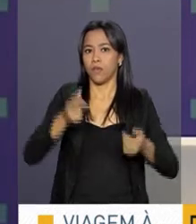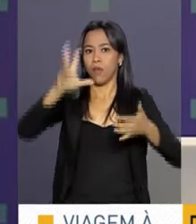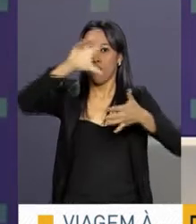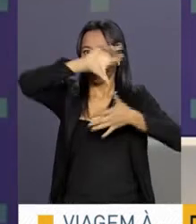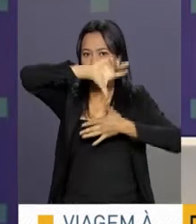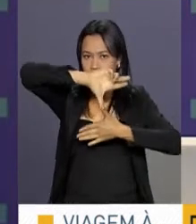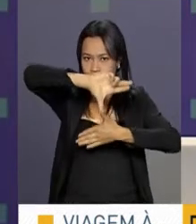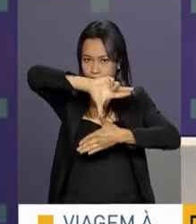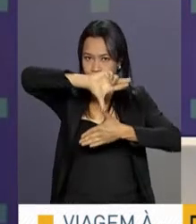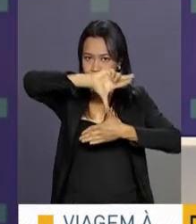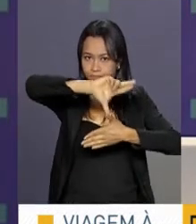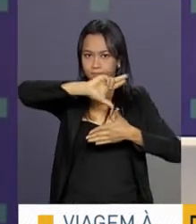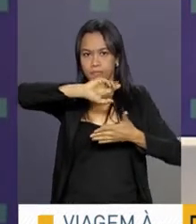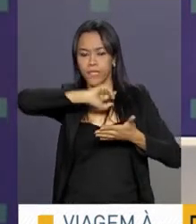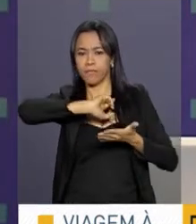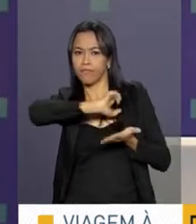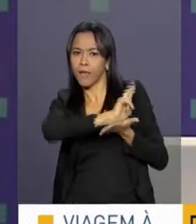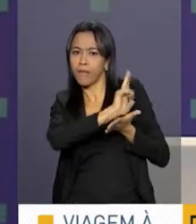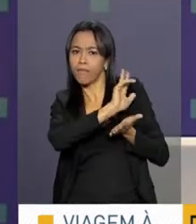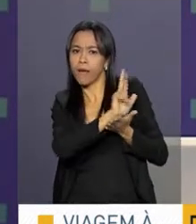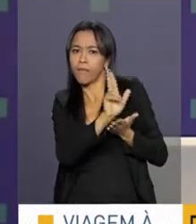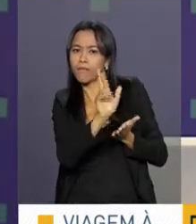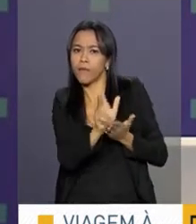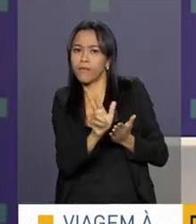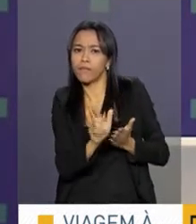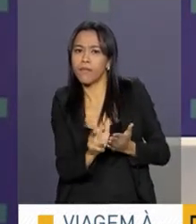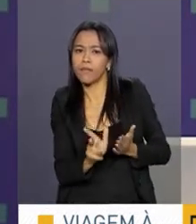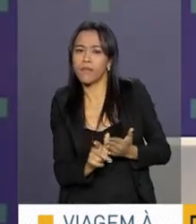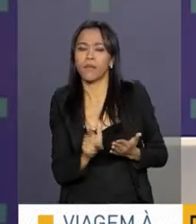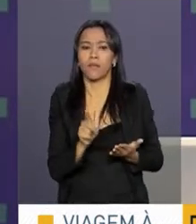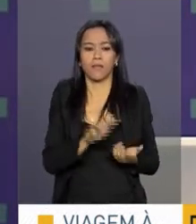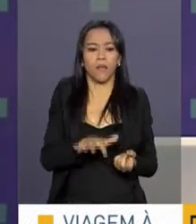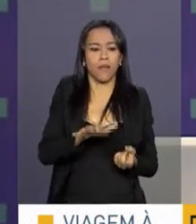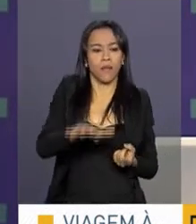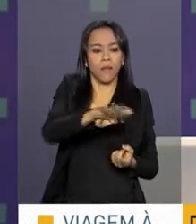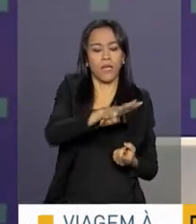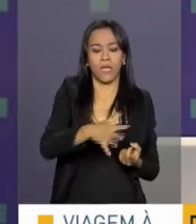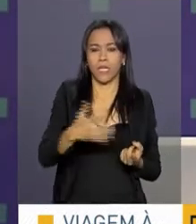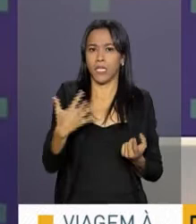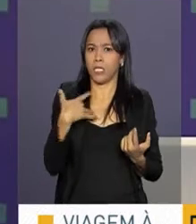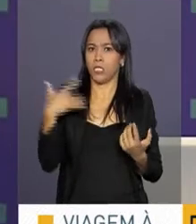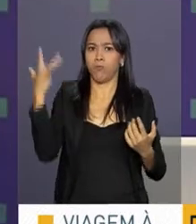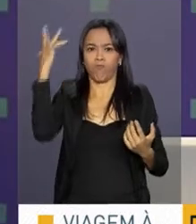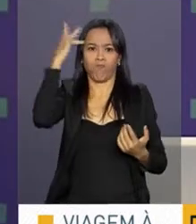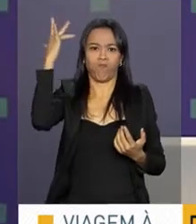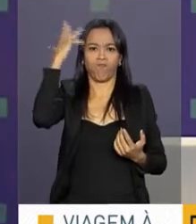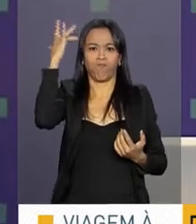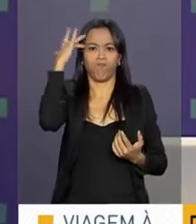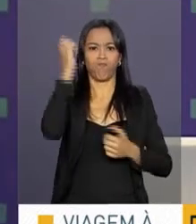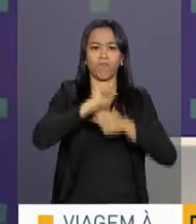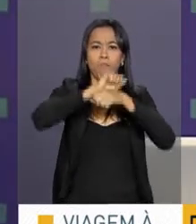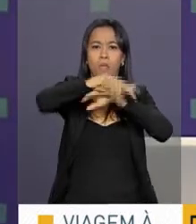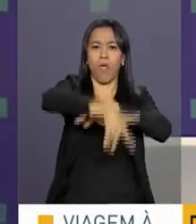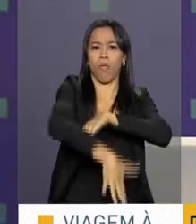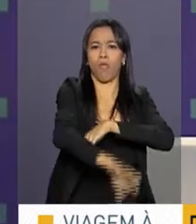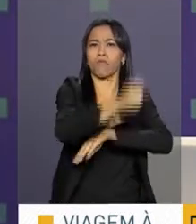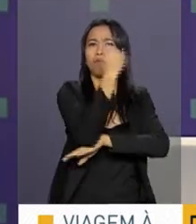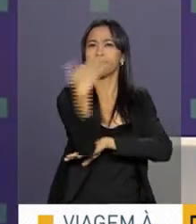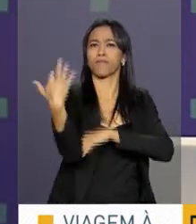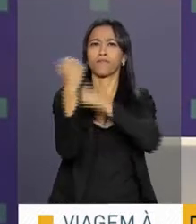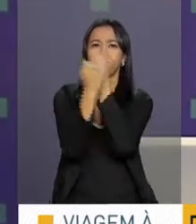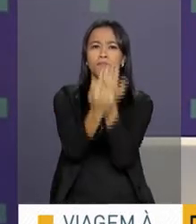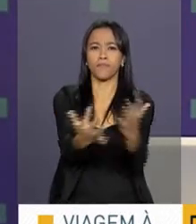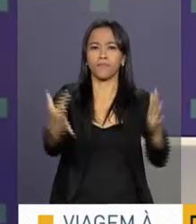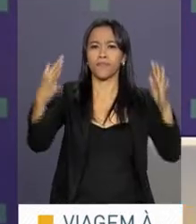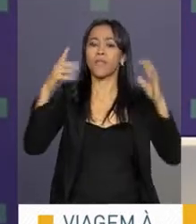latino-americana, diversificada e rica em recursos naturais. O Brasil possui um setor industrial